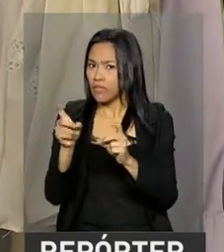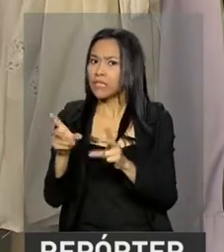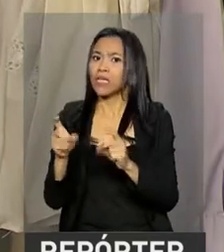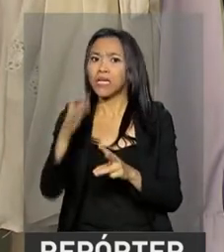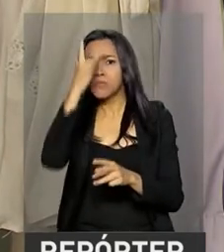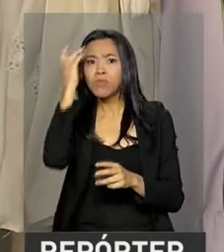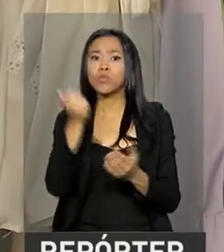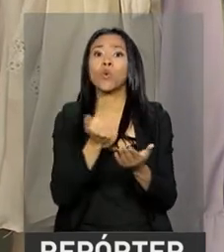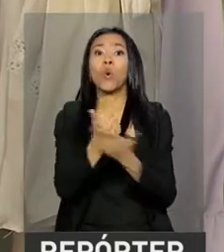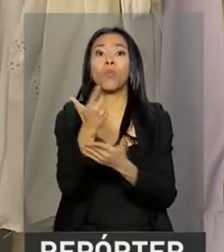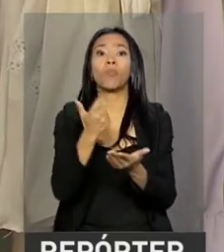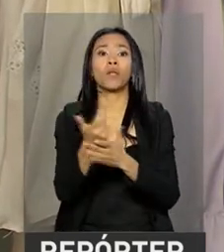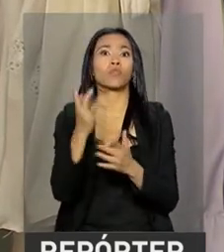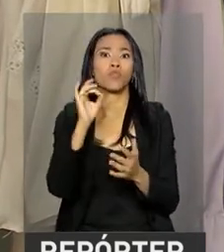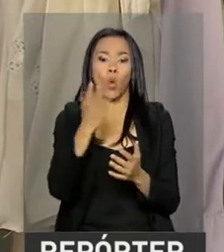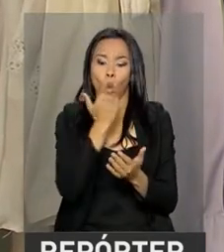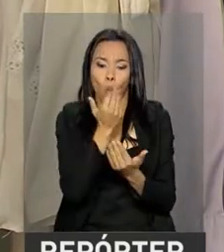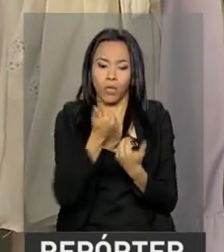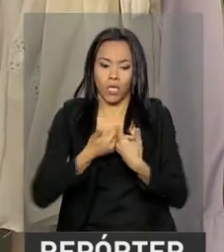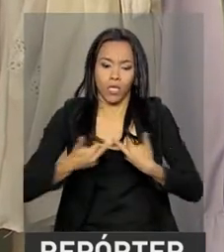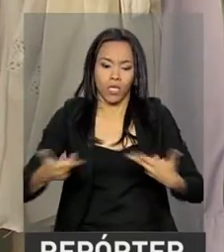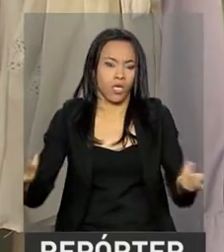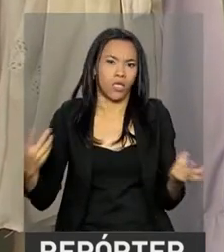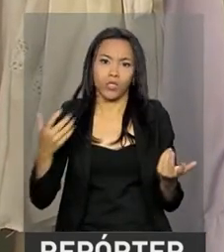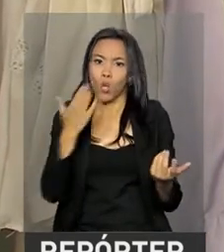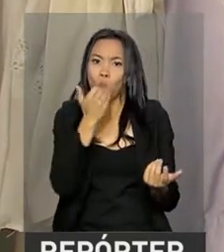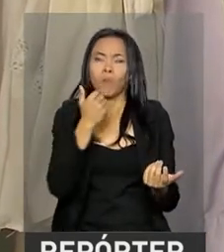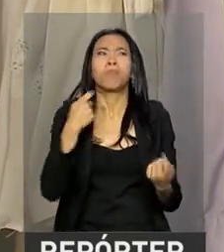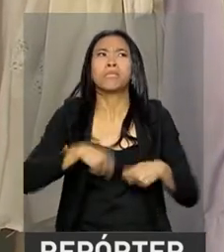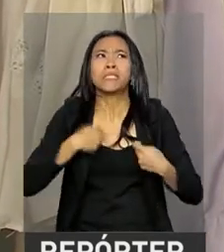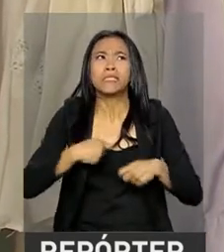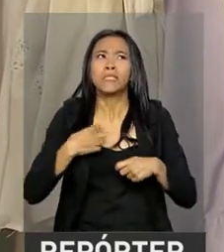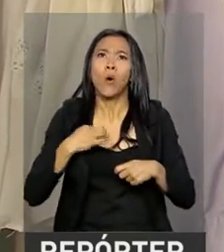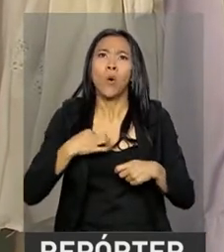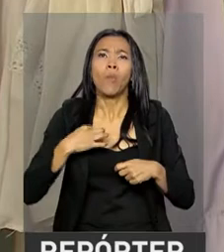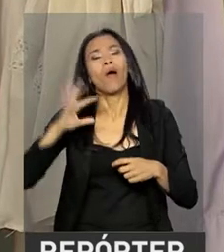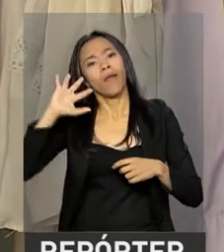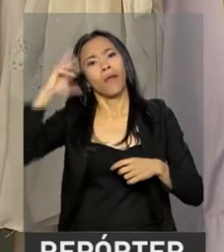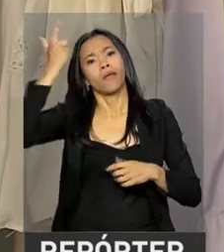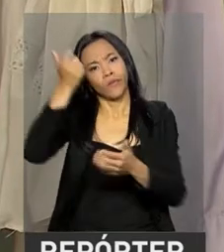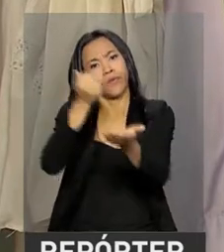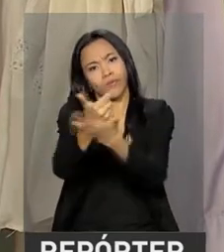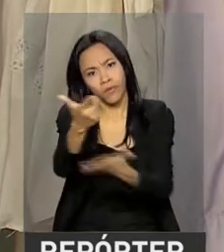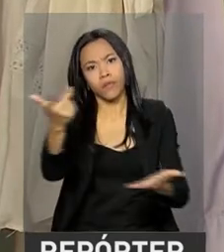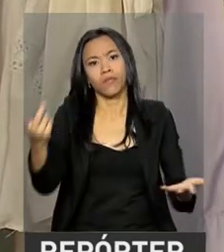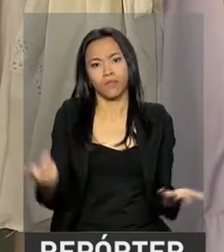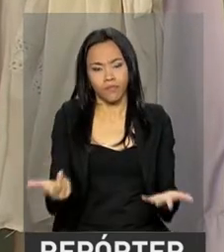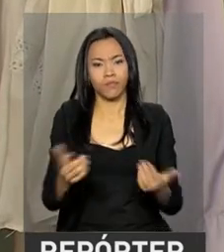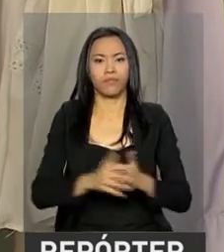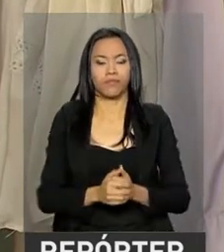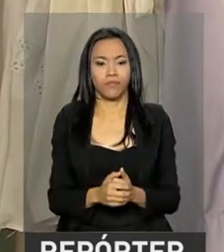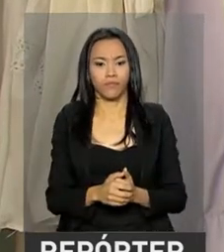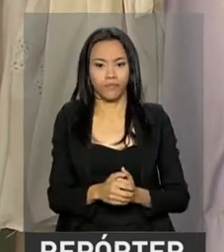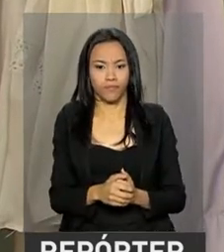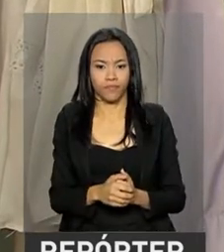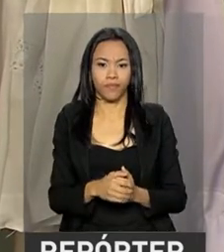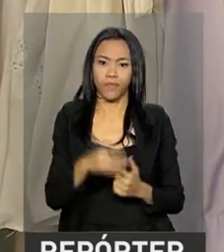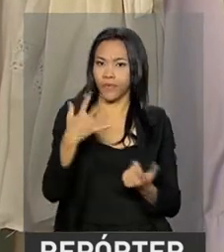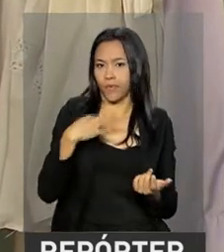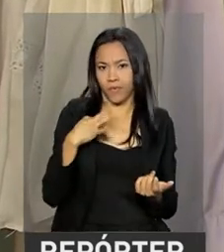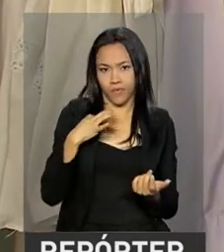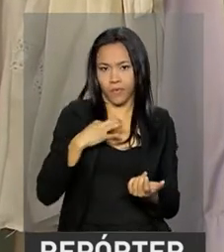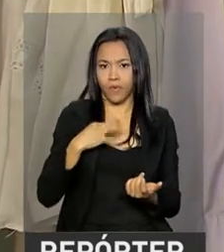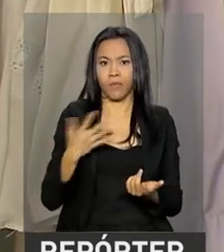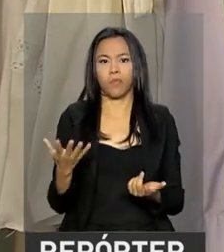pessoal está comprando mais a alimentação ninguém quer só quando precisa mesmo para comprar outra outros artigos na roupa